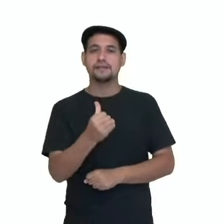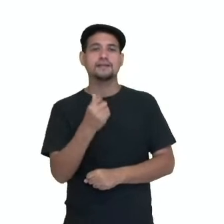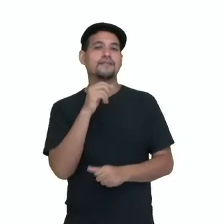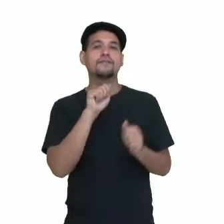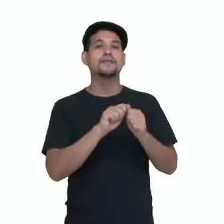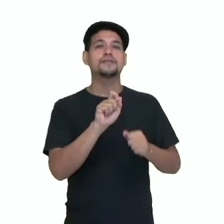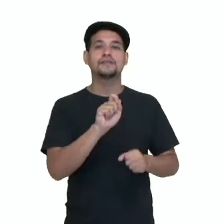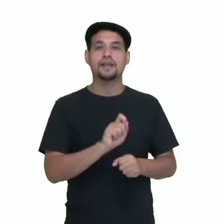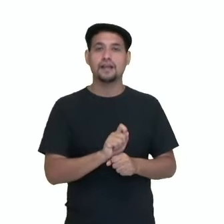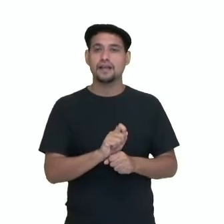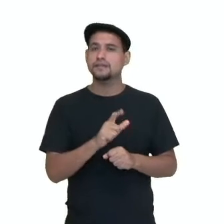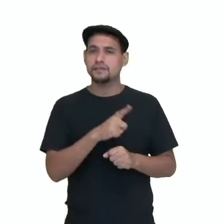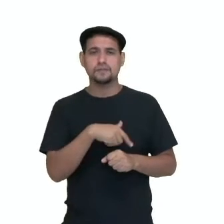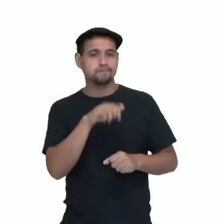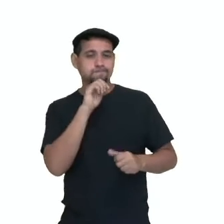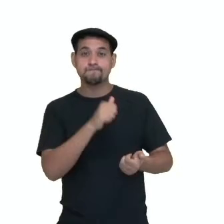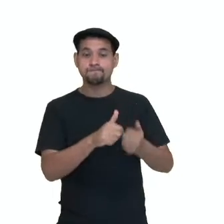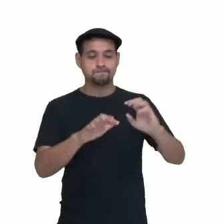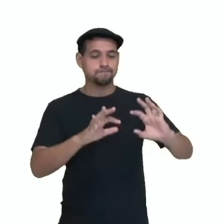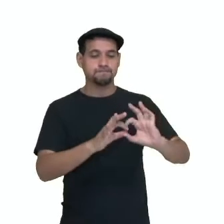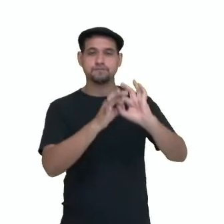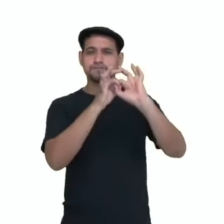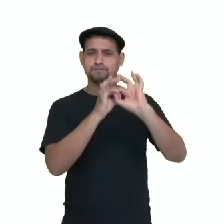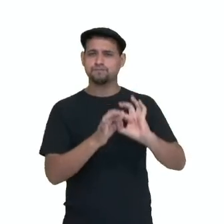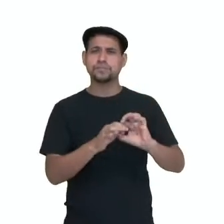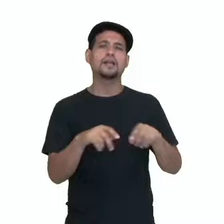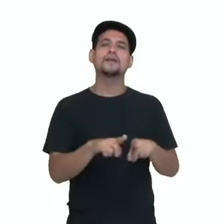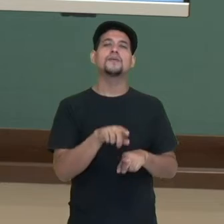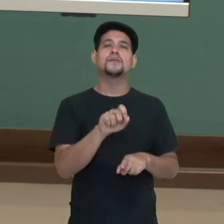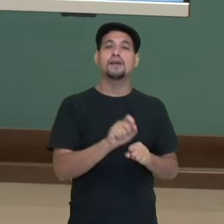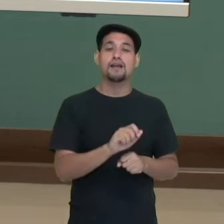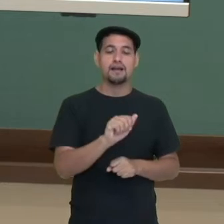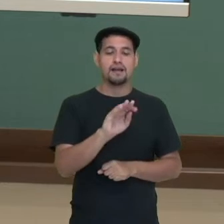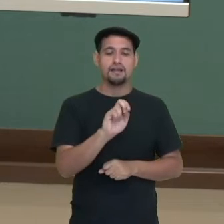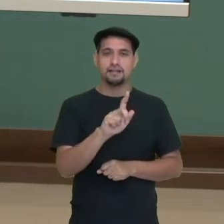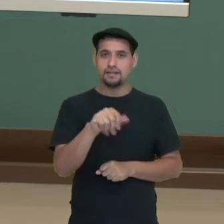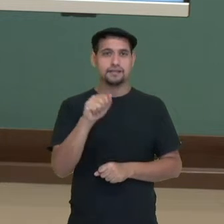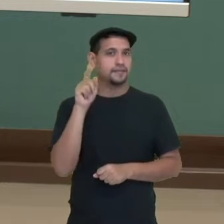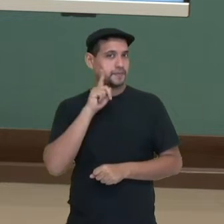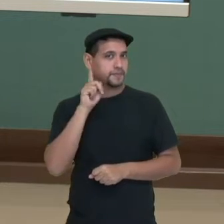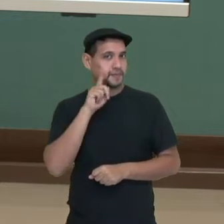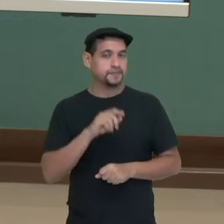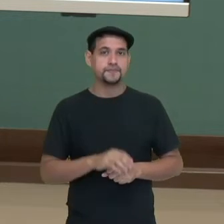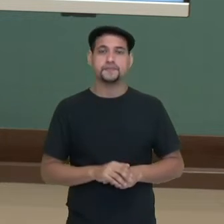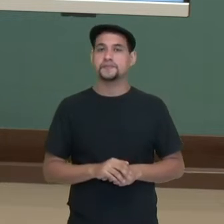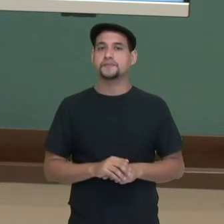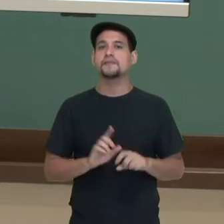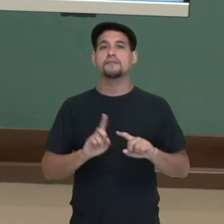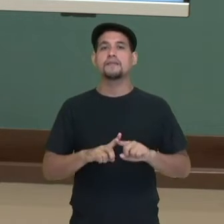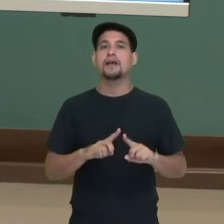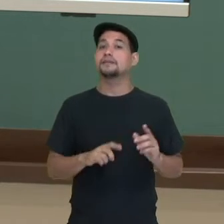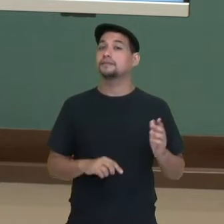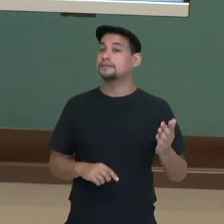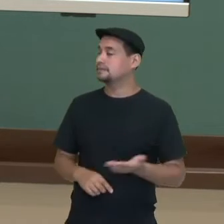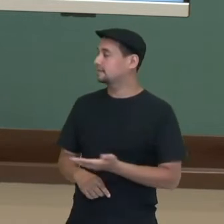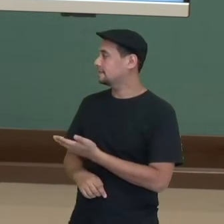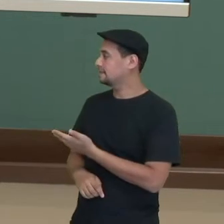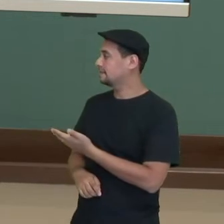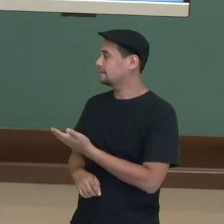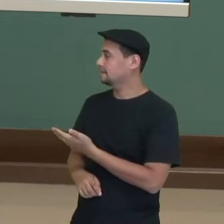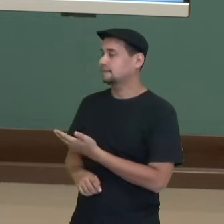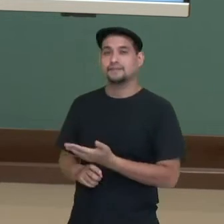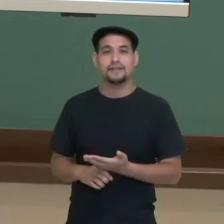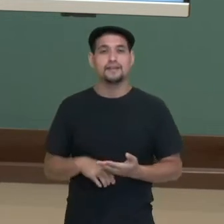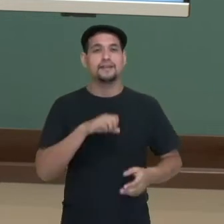chegou ali nos Jogos Olímpicos de Atlanta, nos Estados Unidos. E esta é a